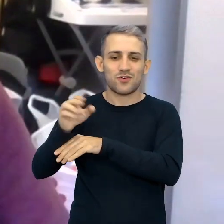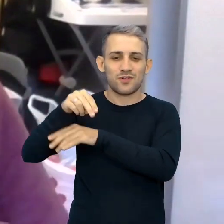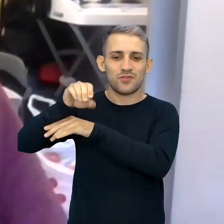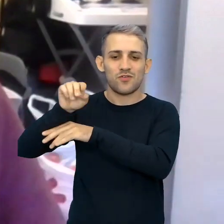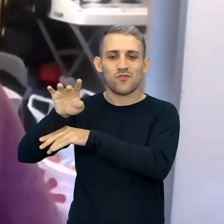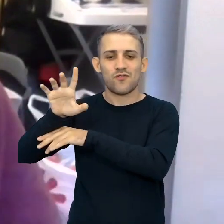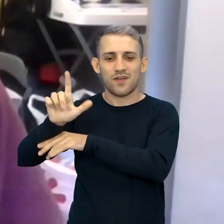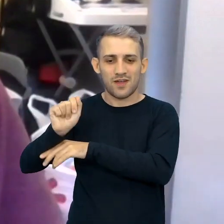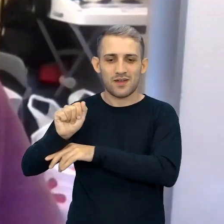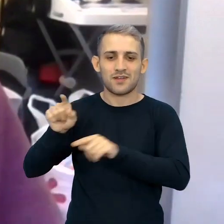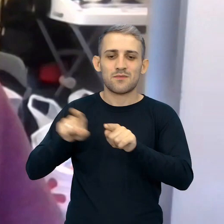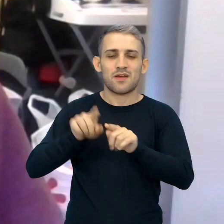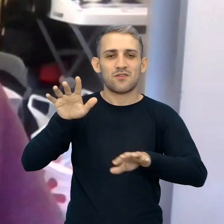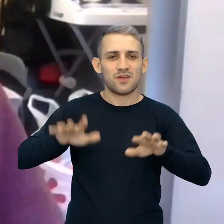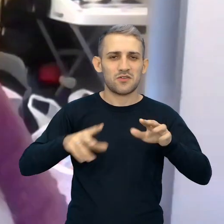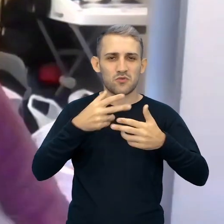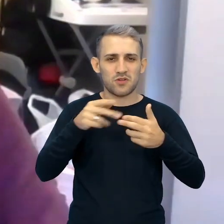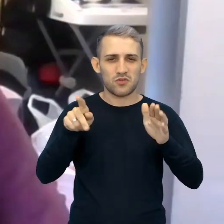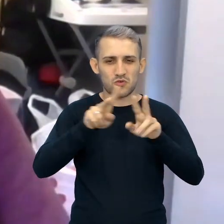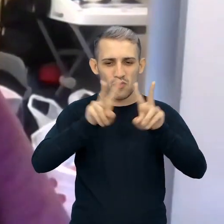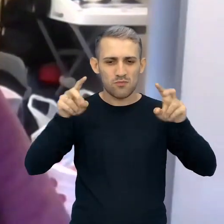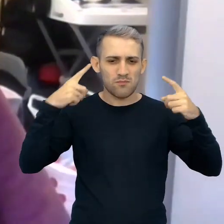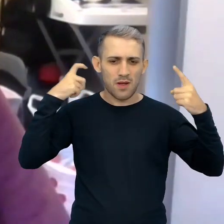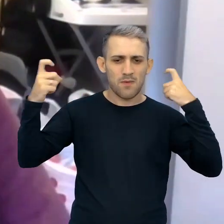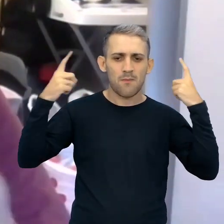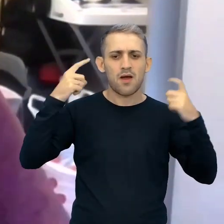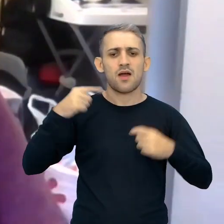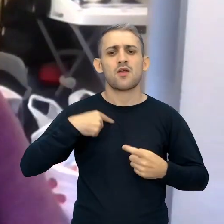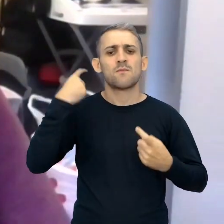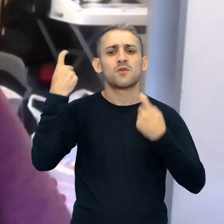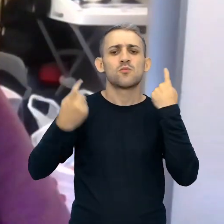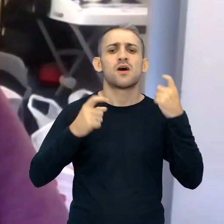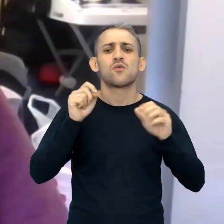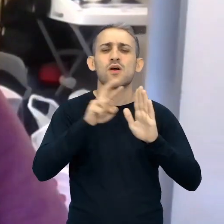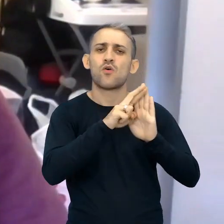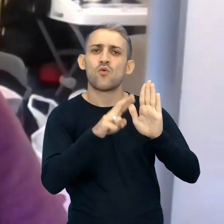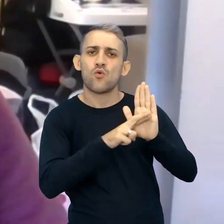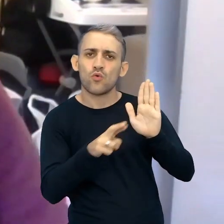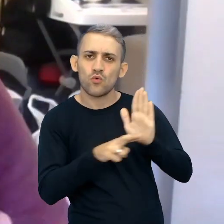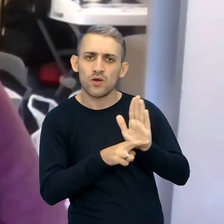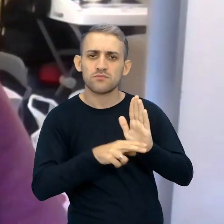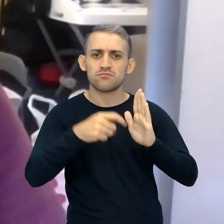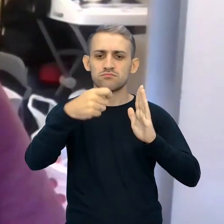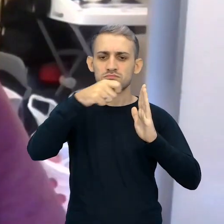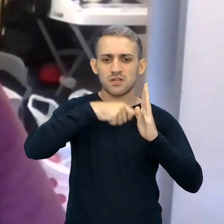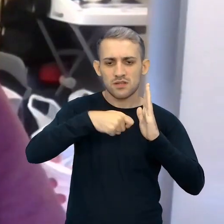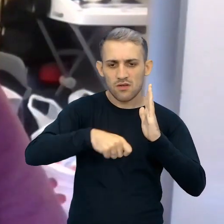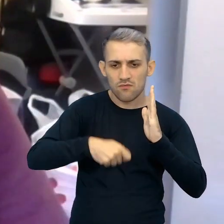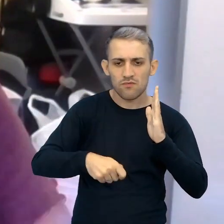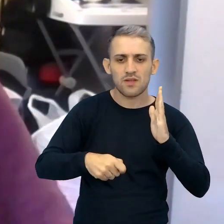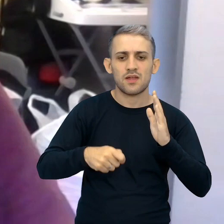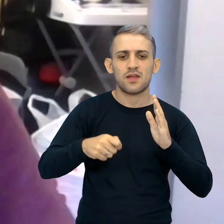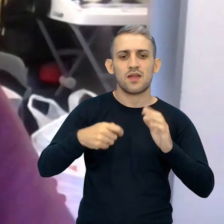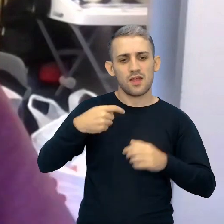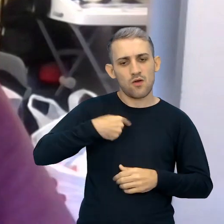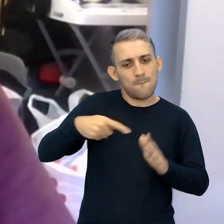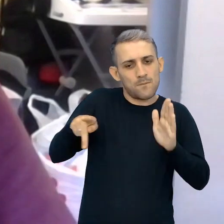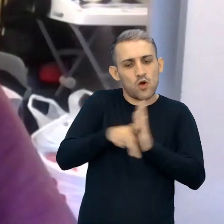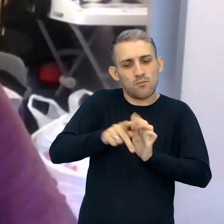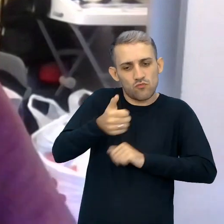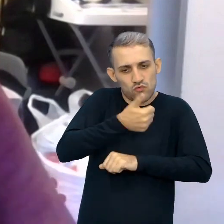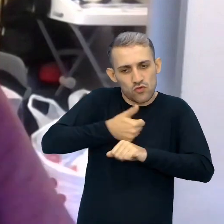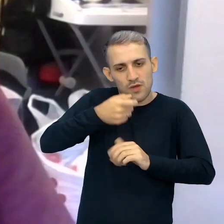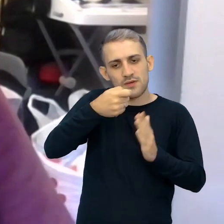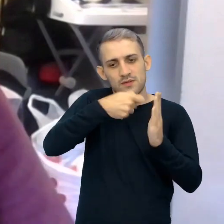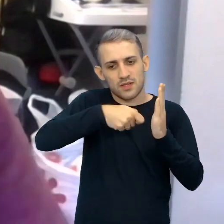que vão me trazer elementos sonoros. Eu sempre vou me preocupar num roteiro em escrever, como sou uma pessoa escritora de fato,